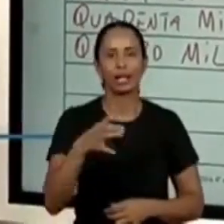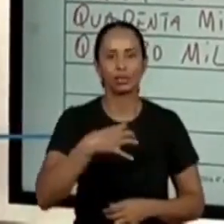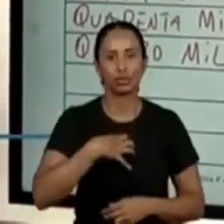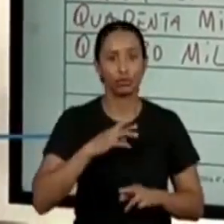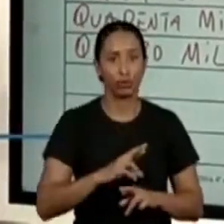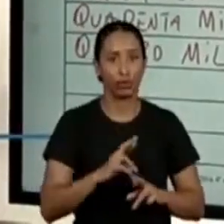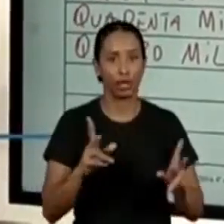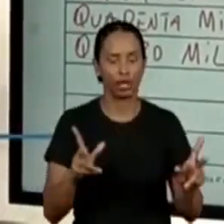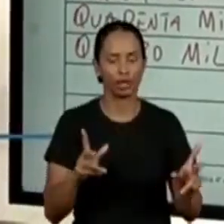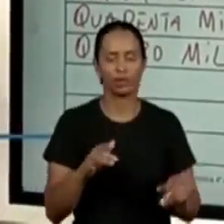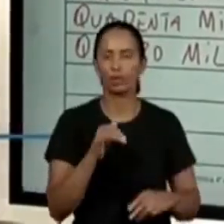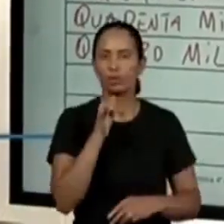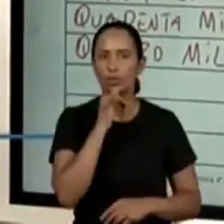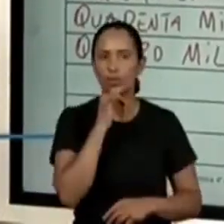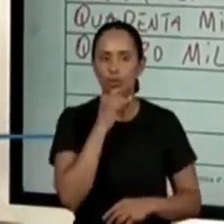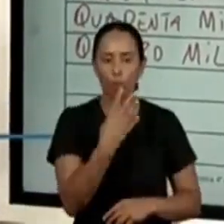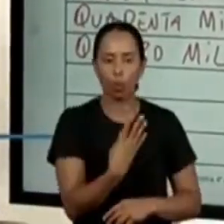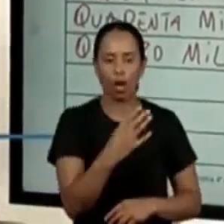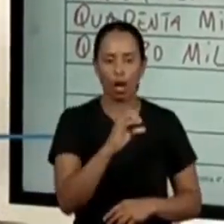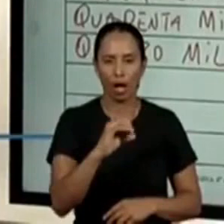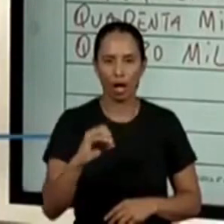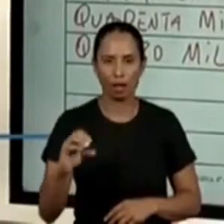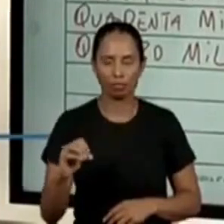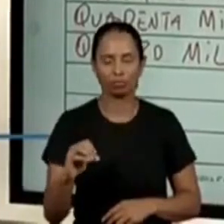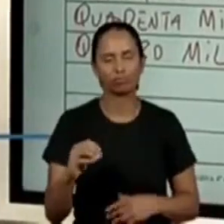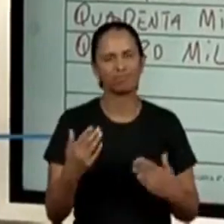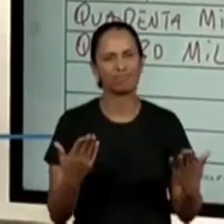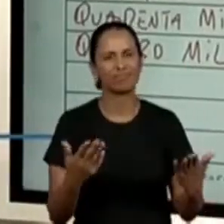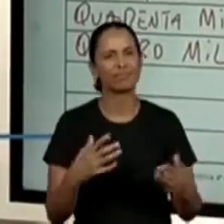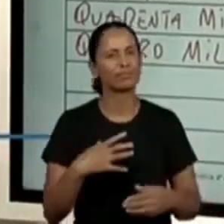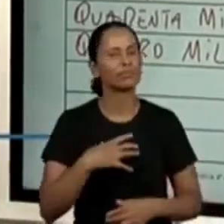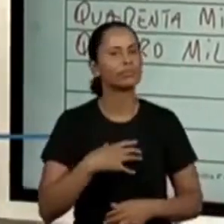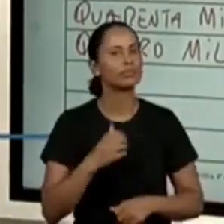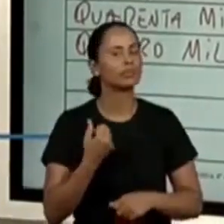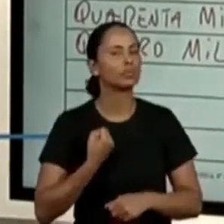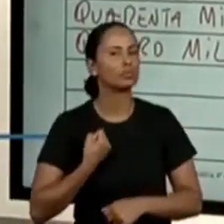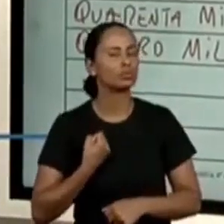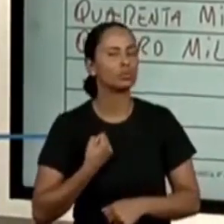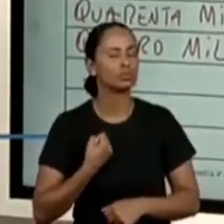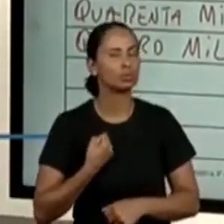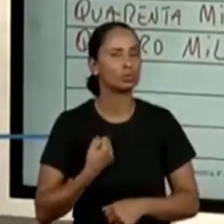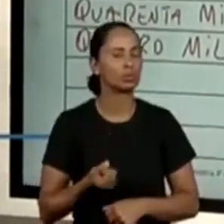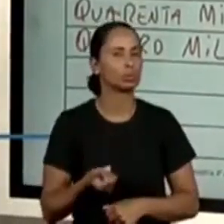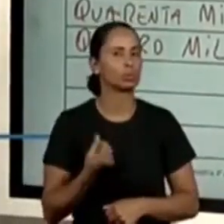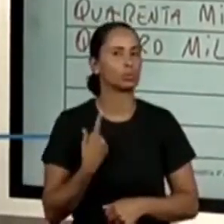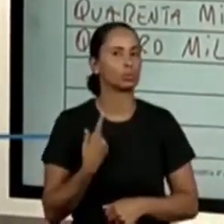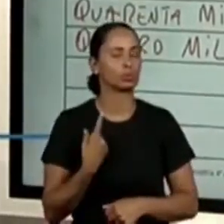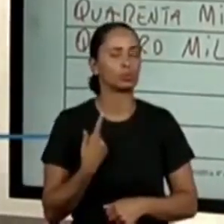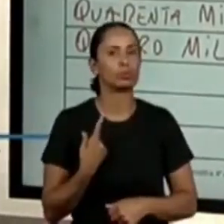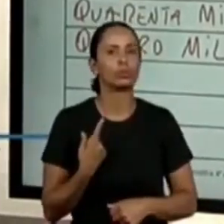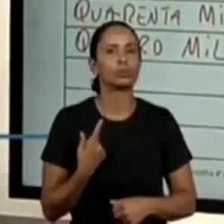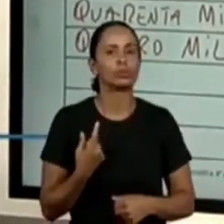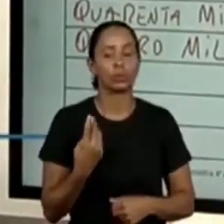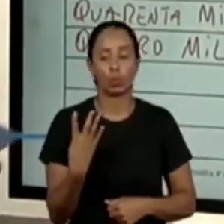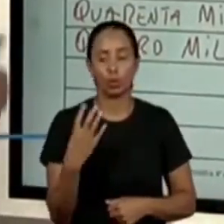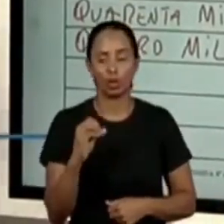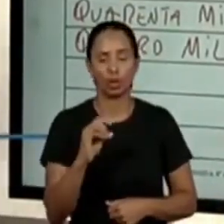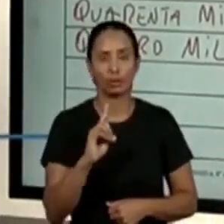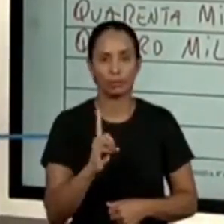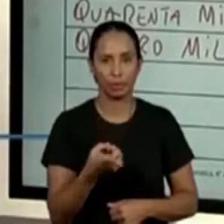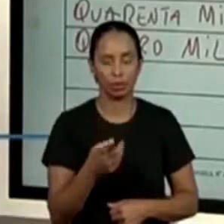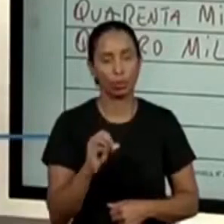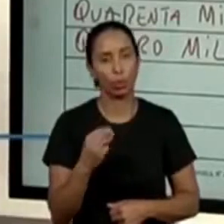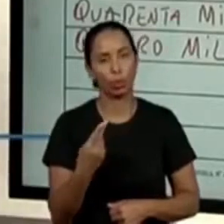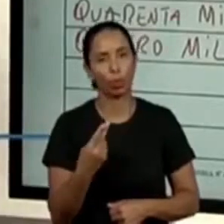Isso mesmo, a posição, né? No caso que o número se encontra, ele tem um determinado valor. 40.000